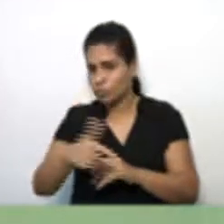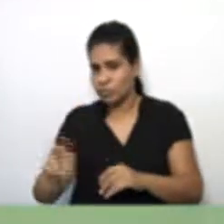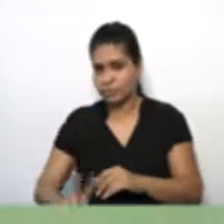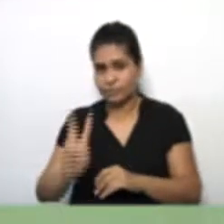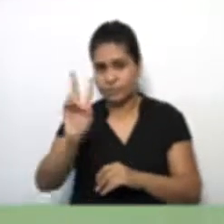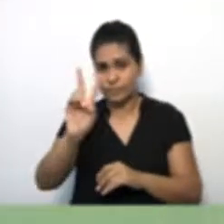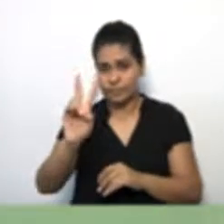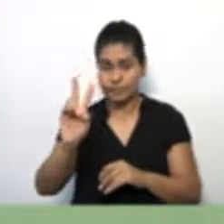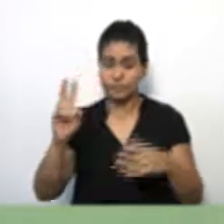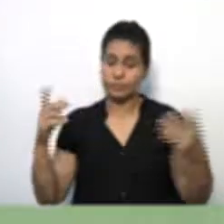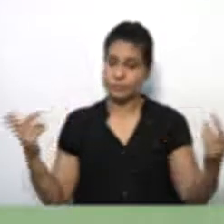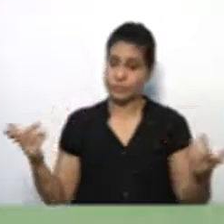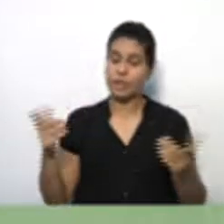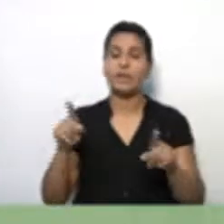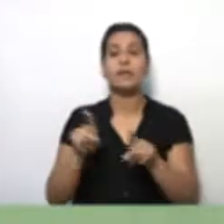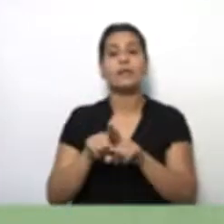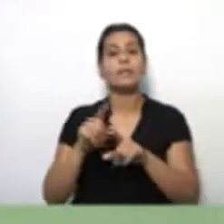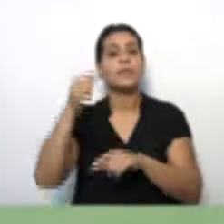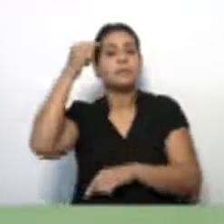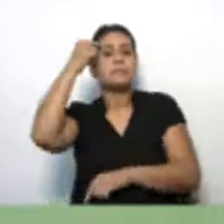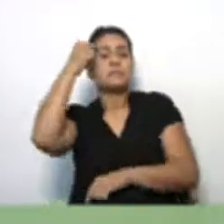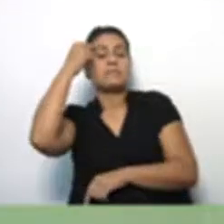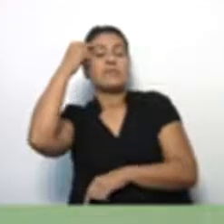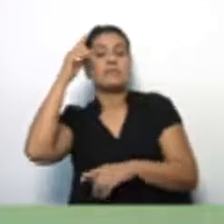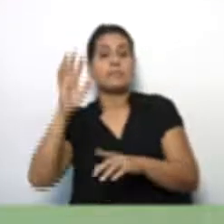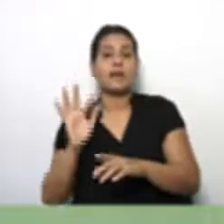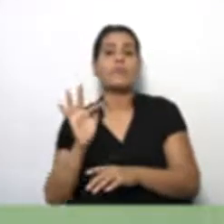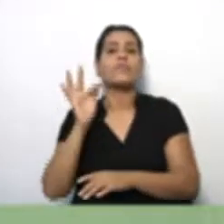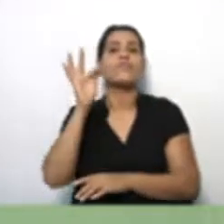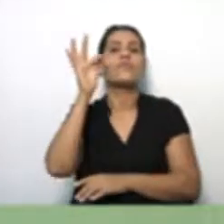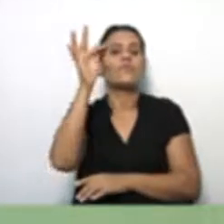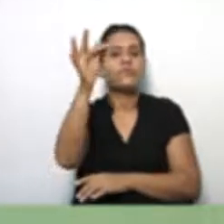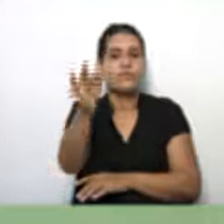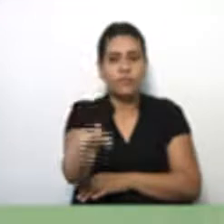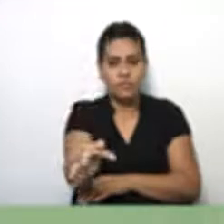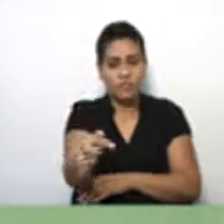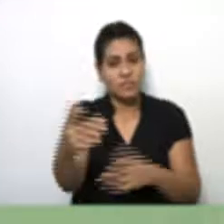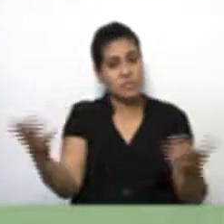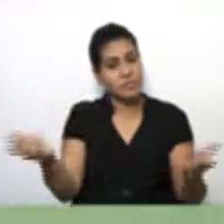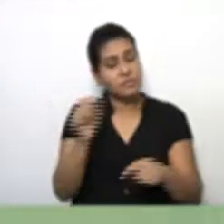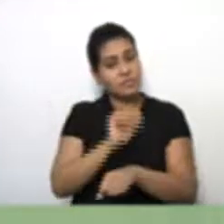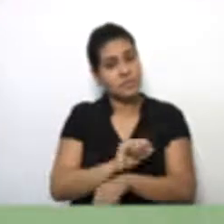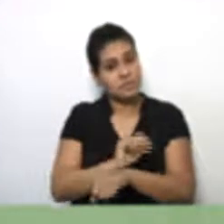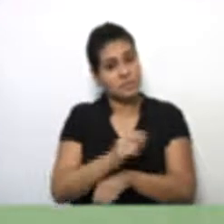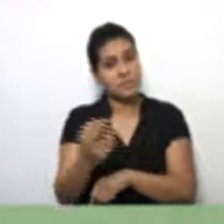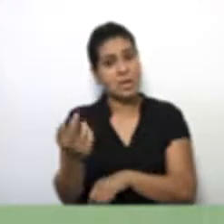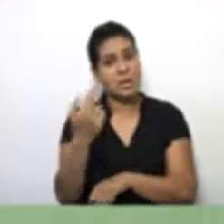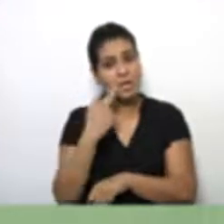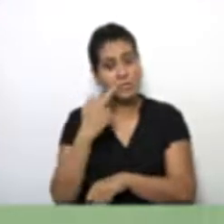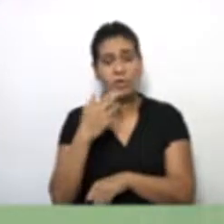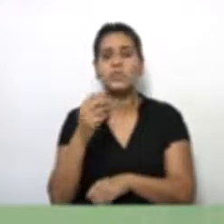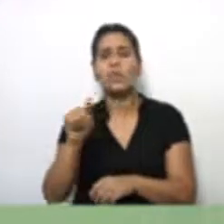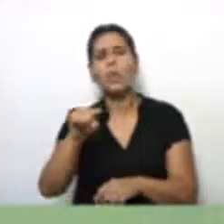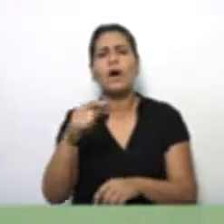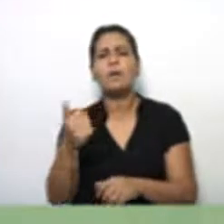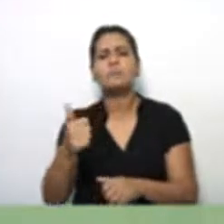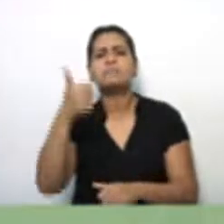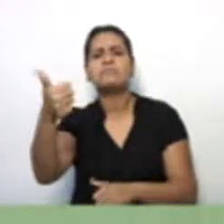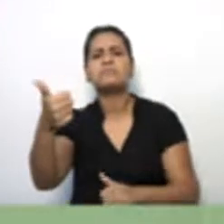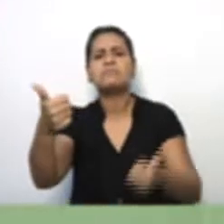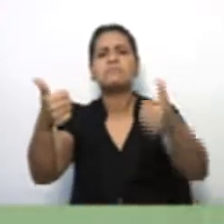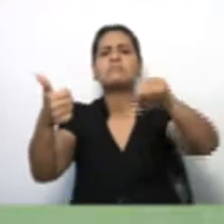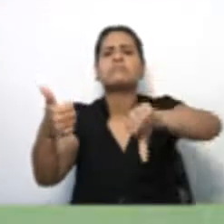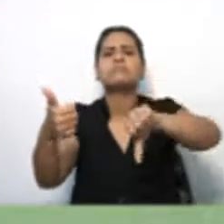o planejamento, ó. A fim de que sejam dirigidas para o quê? O que é que você espera lá? Um resultado positivo ou negativo? Claro, eu vou